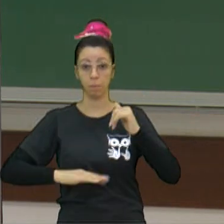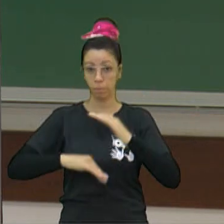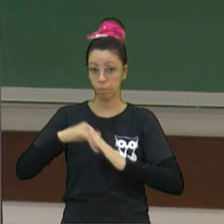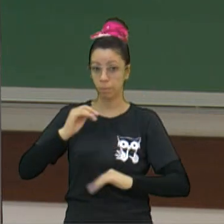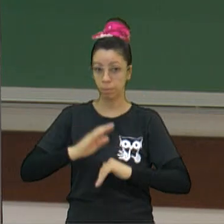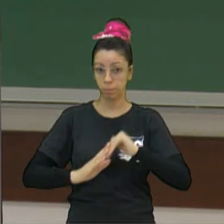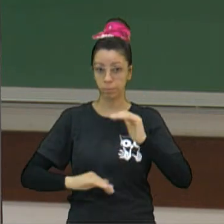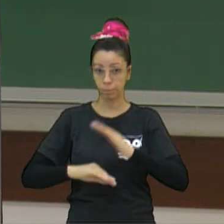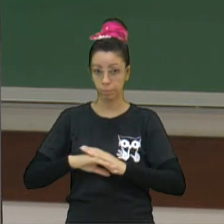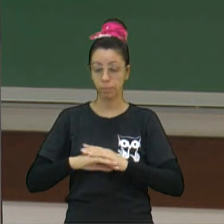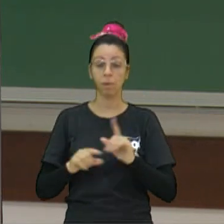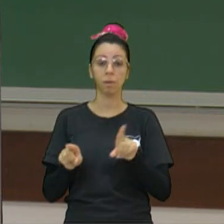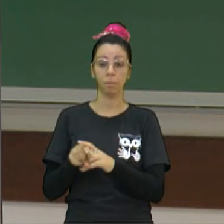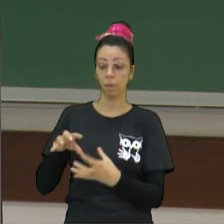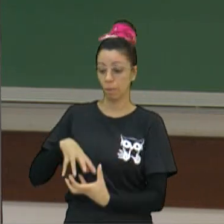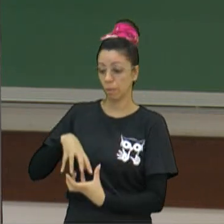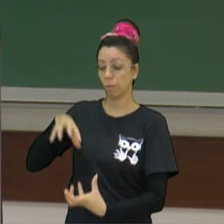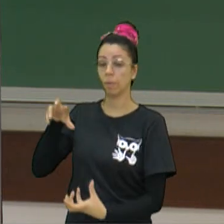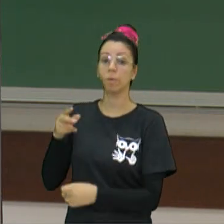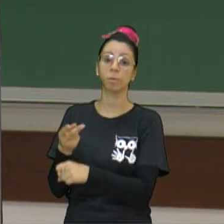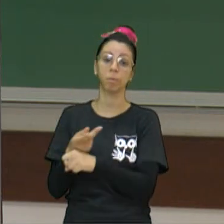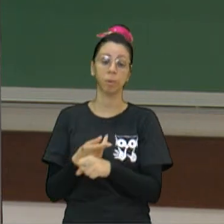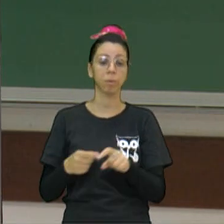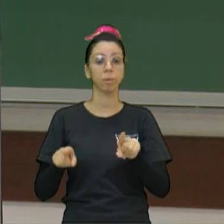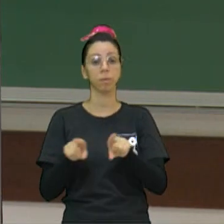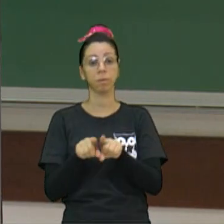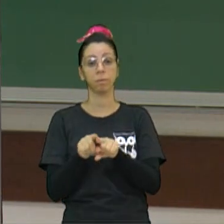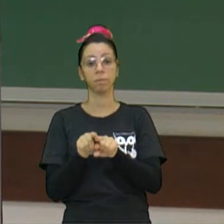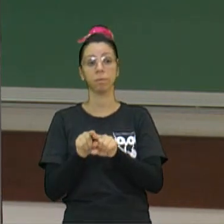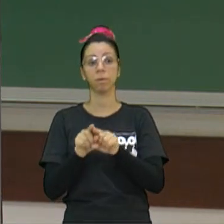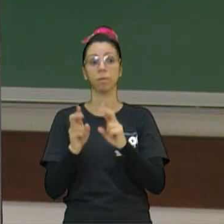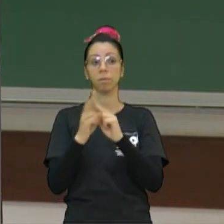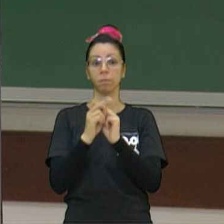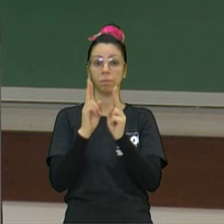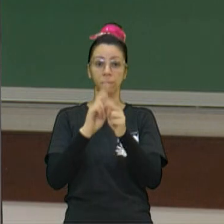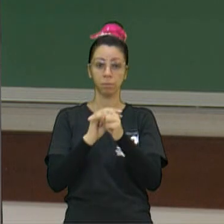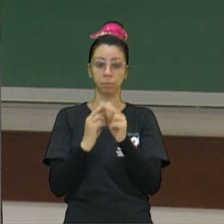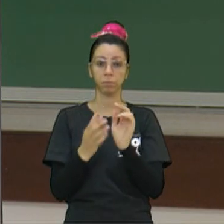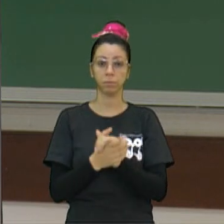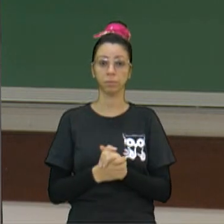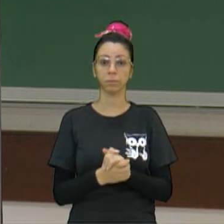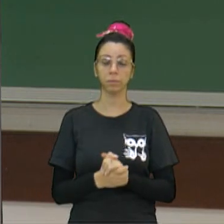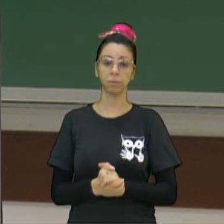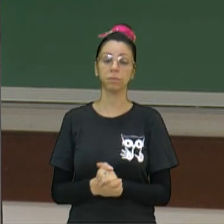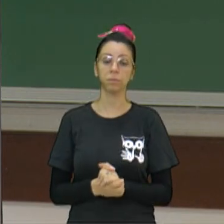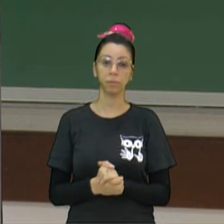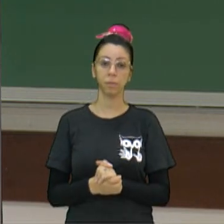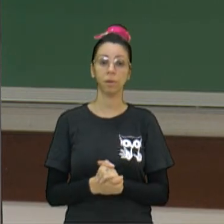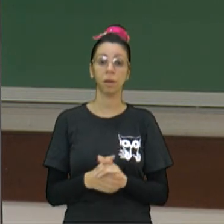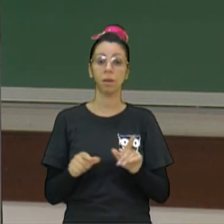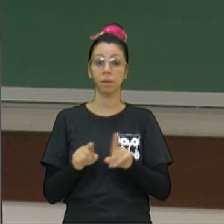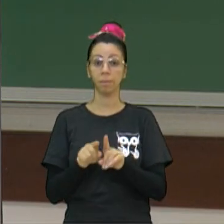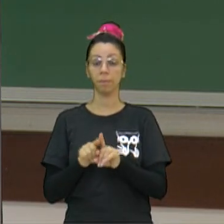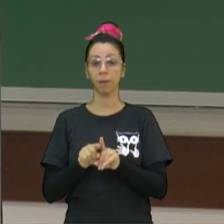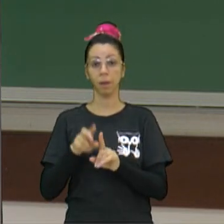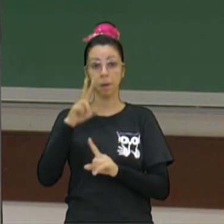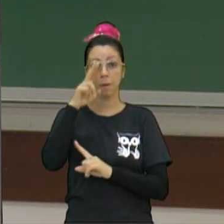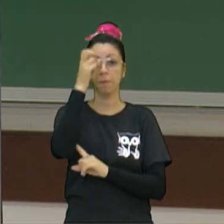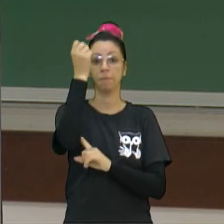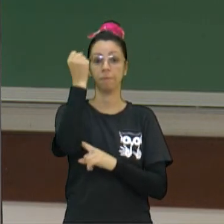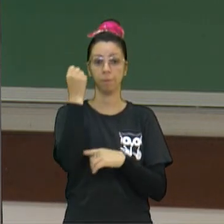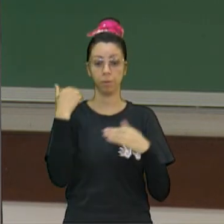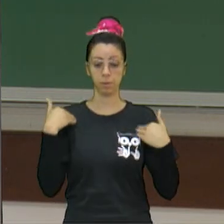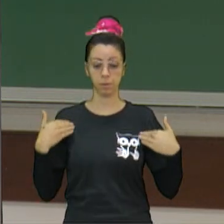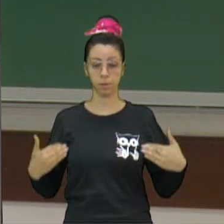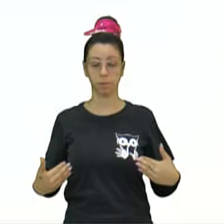assim como idosos também procuram bastante esse método. Além de oferecerem resistência nos treinamentos, muitas vezes